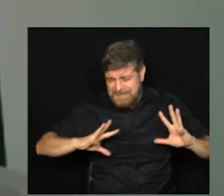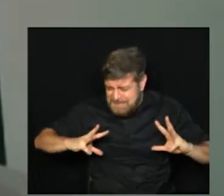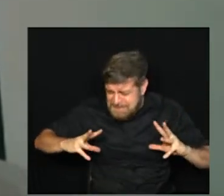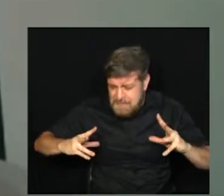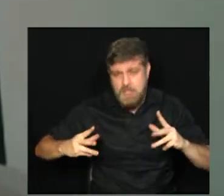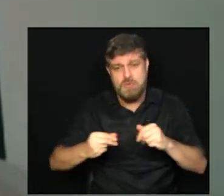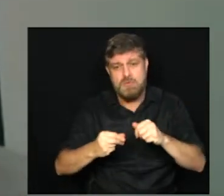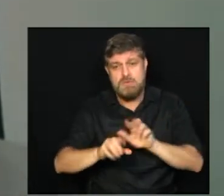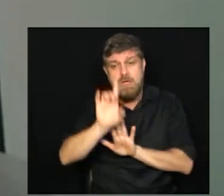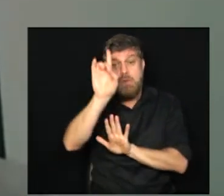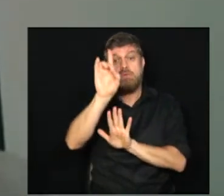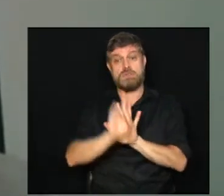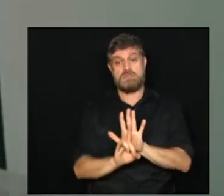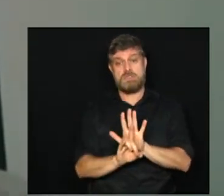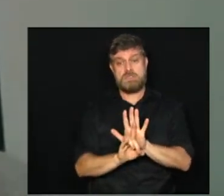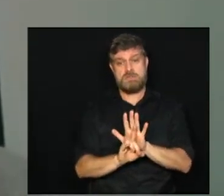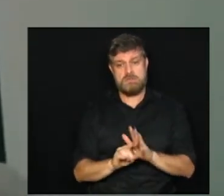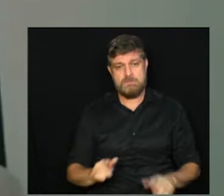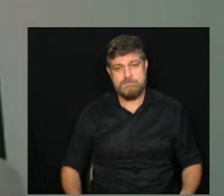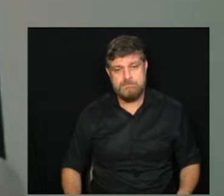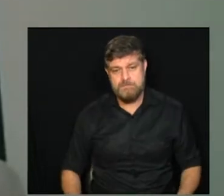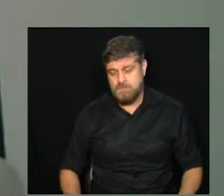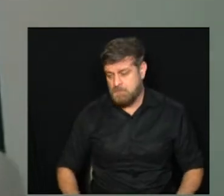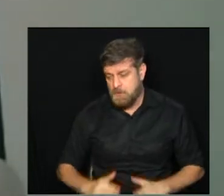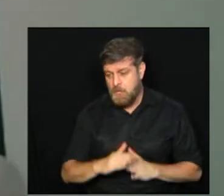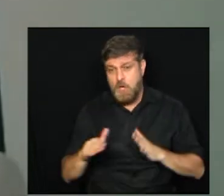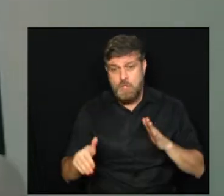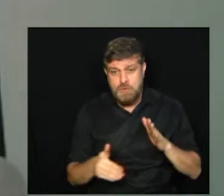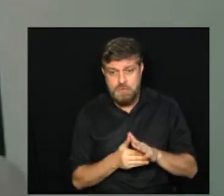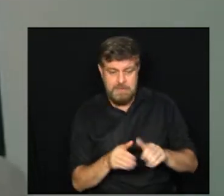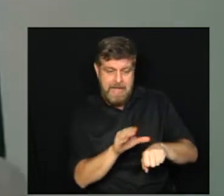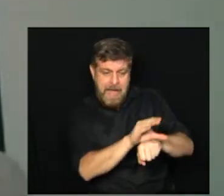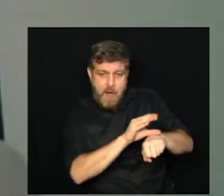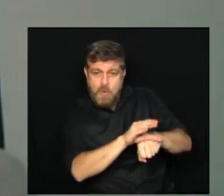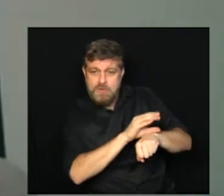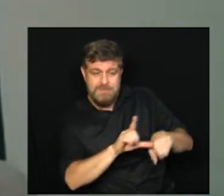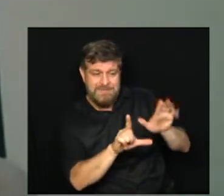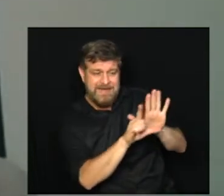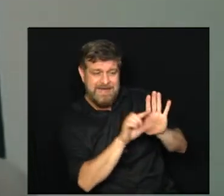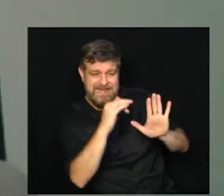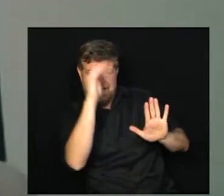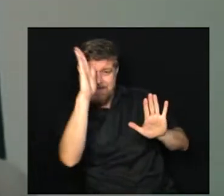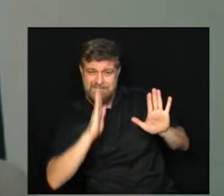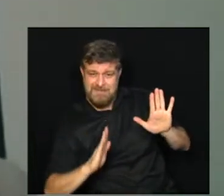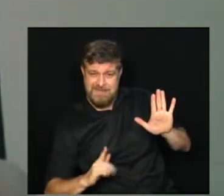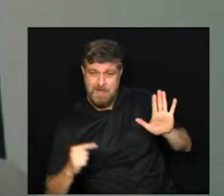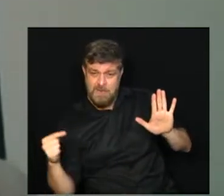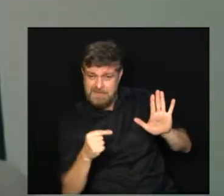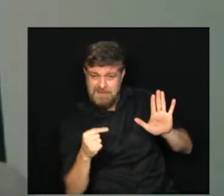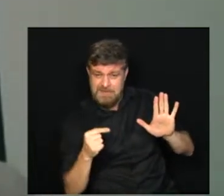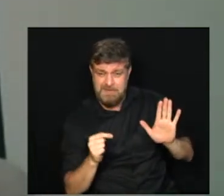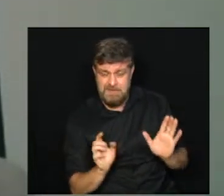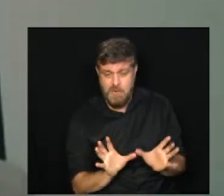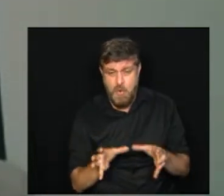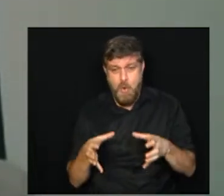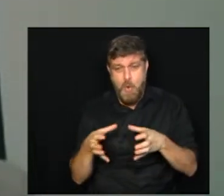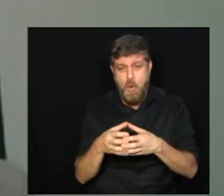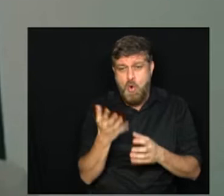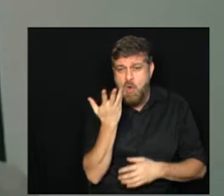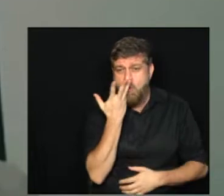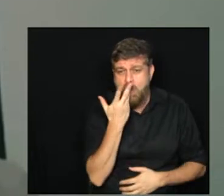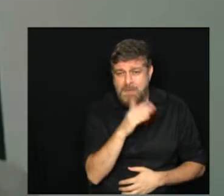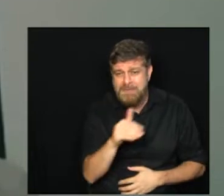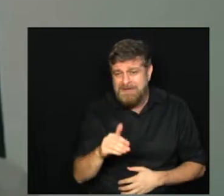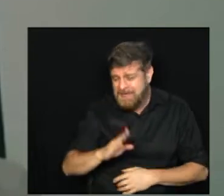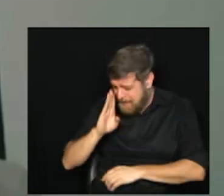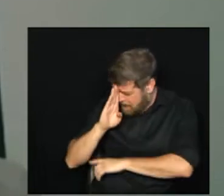um direito. De todos os direitos que tem na Constituição Federal, a primeira infância é considerada